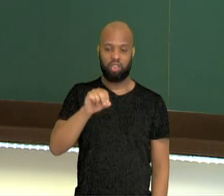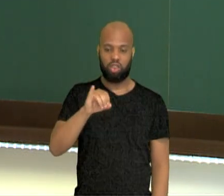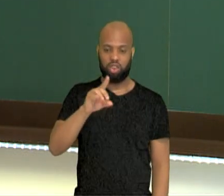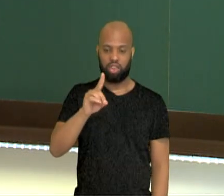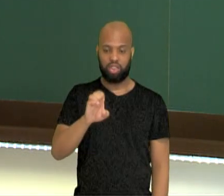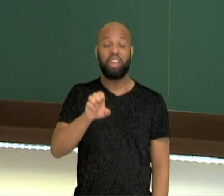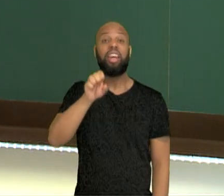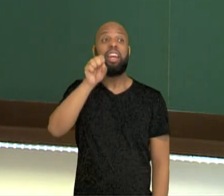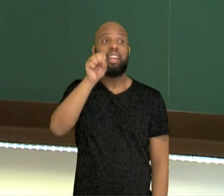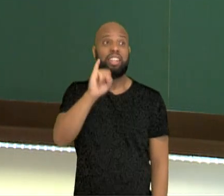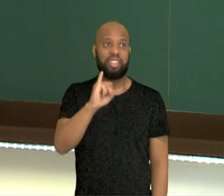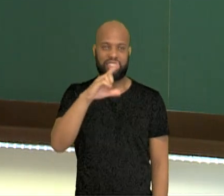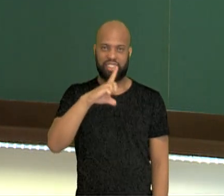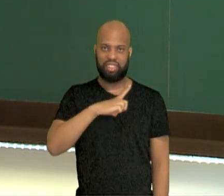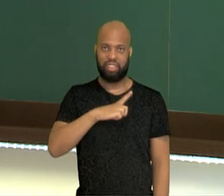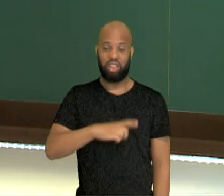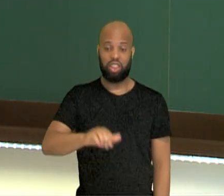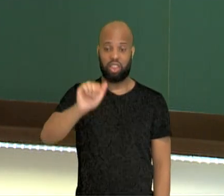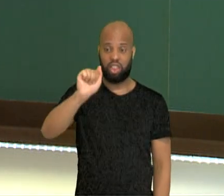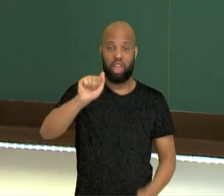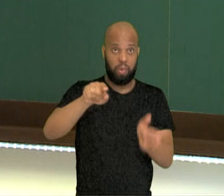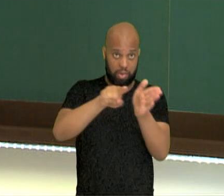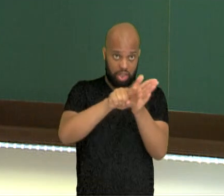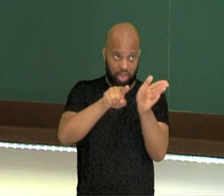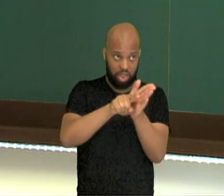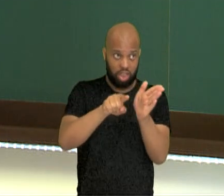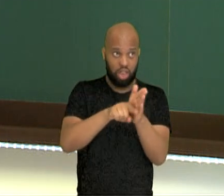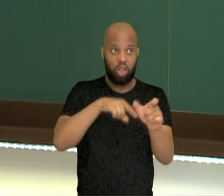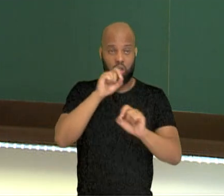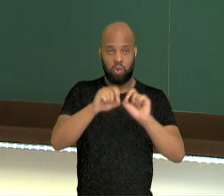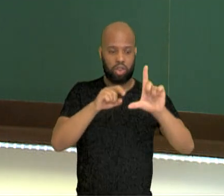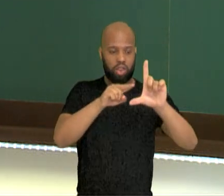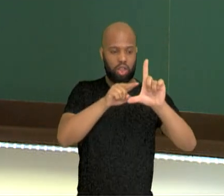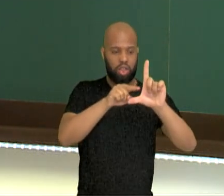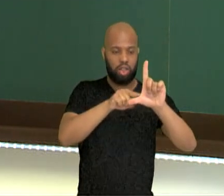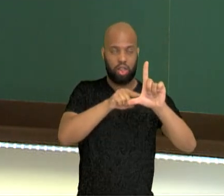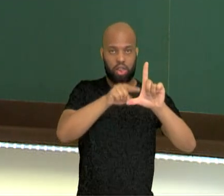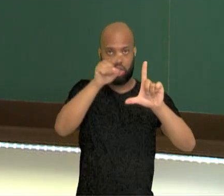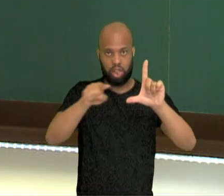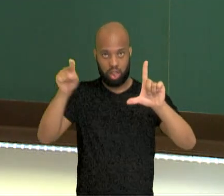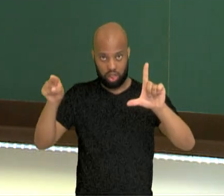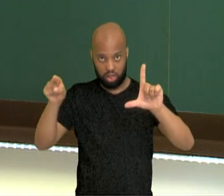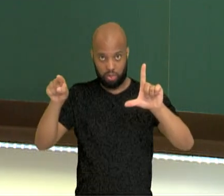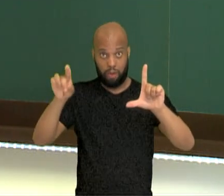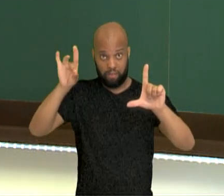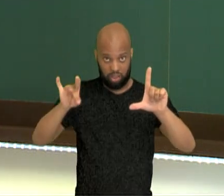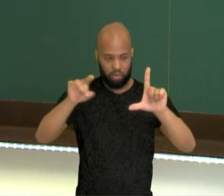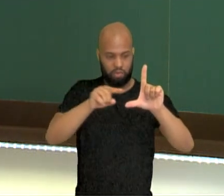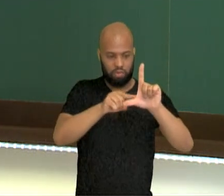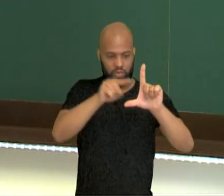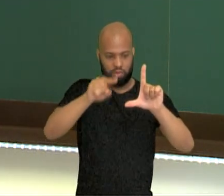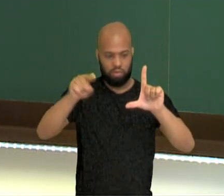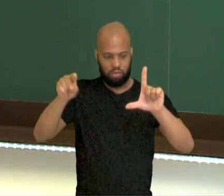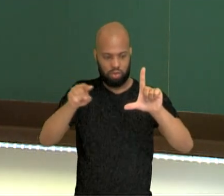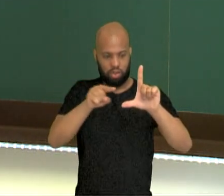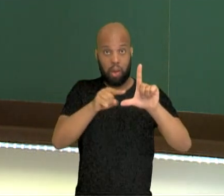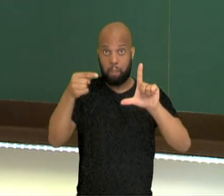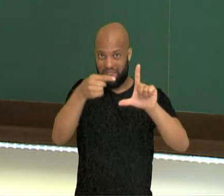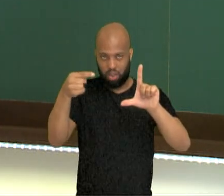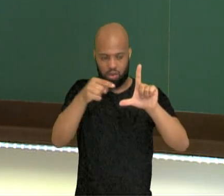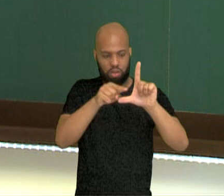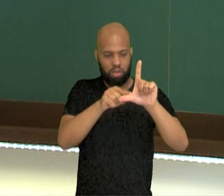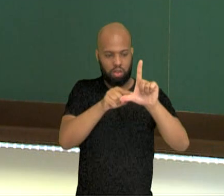Se o parâmetro a for negativo, o que vai acontecer? Ele vai descer. No exemplo anterior, ele era positivo, subiu, e